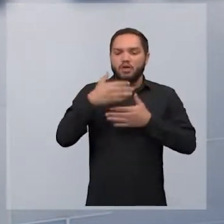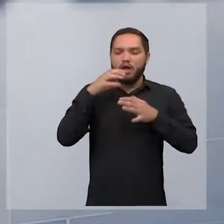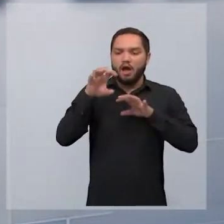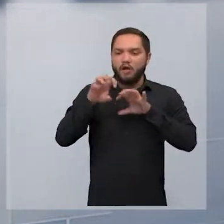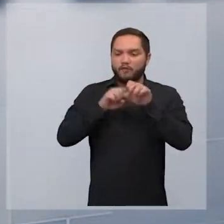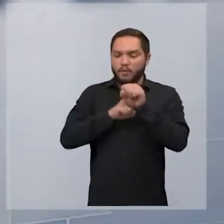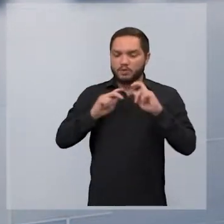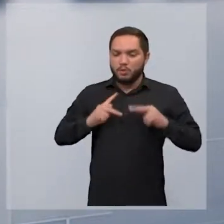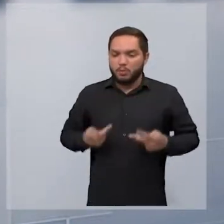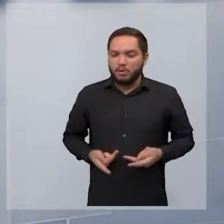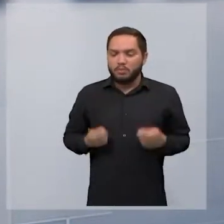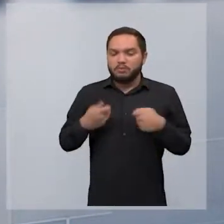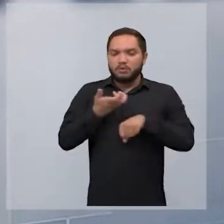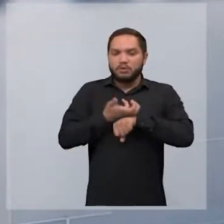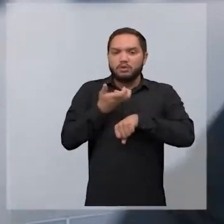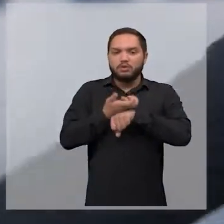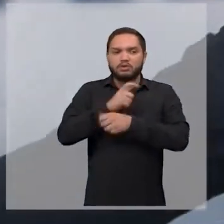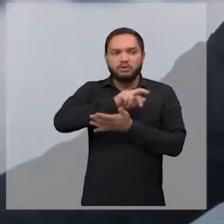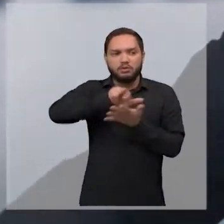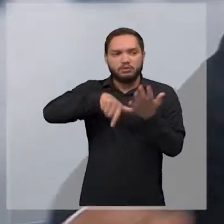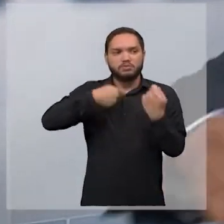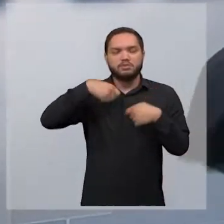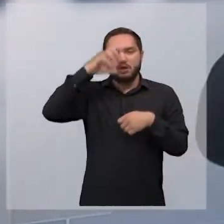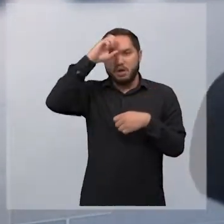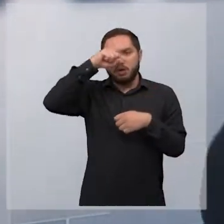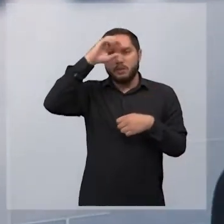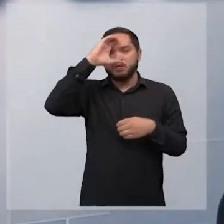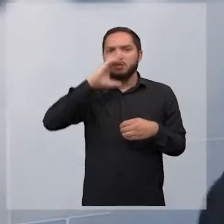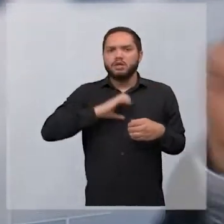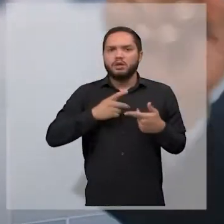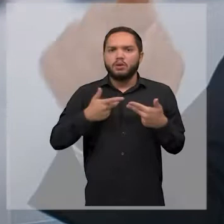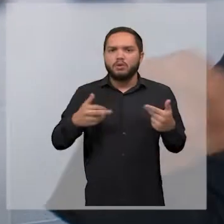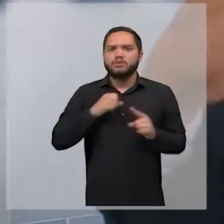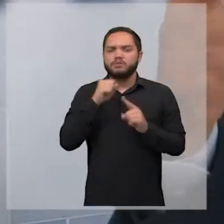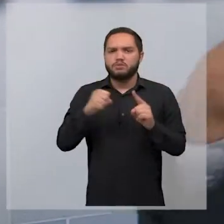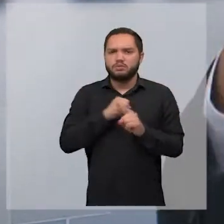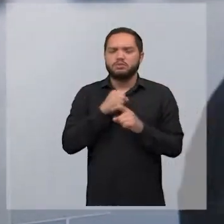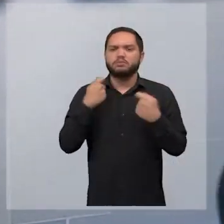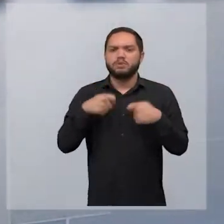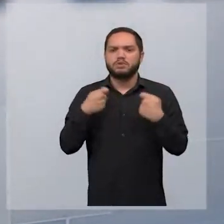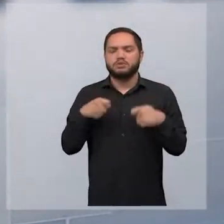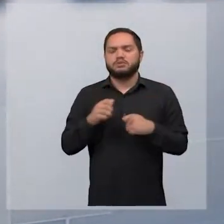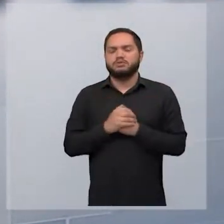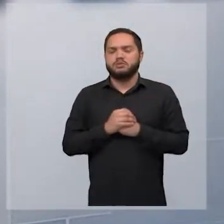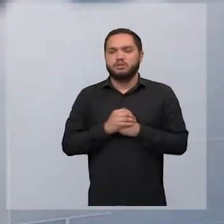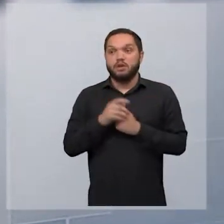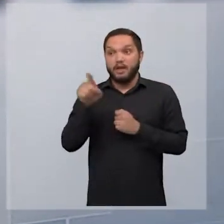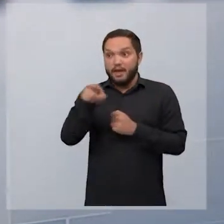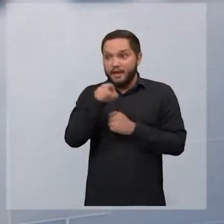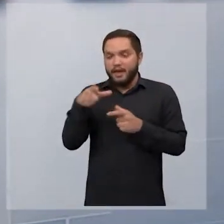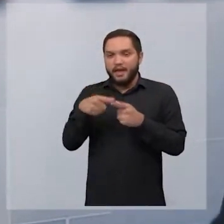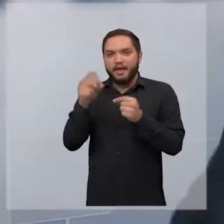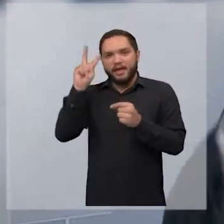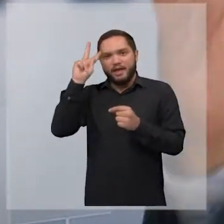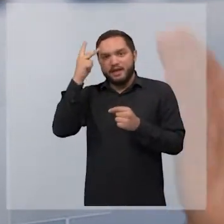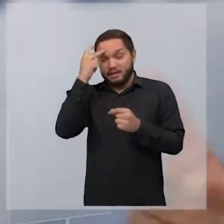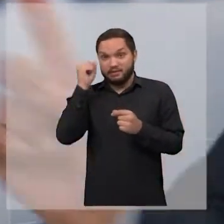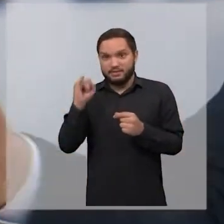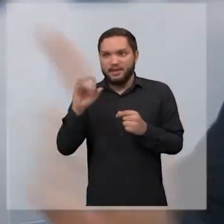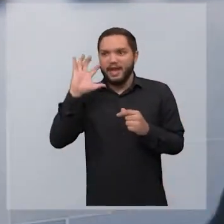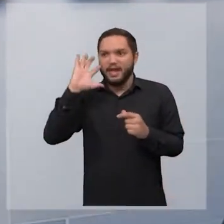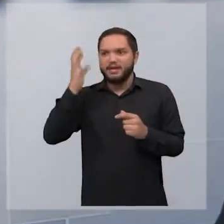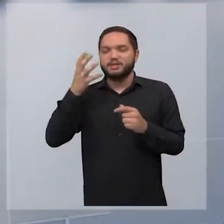tenha educação, cidadania. Eles recuaram. Se eles tivessem implementado o que eles estão implementando, já que o argumento